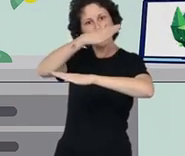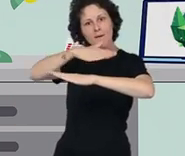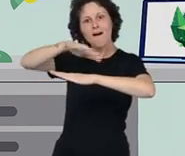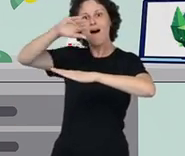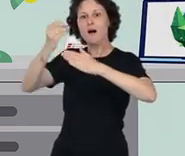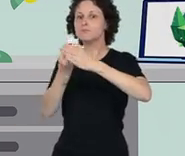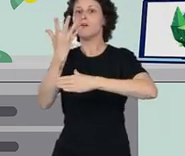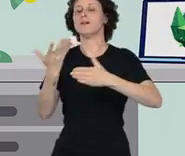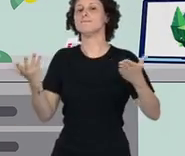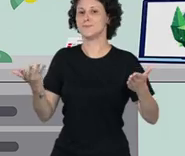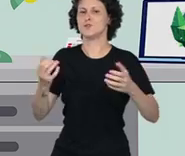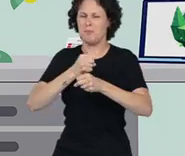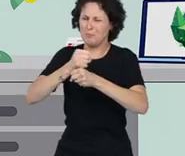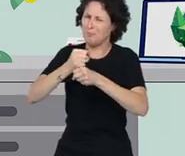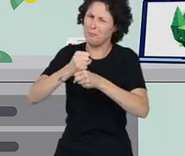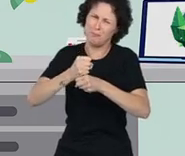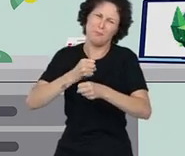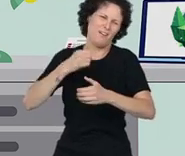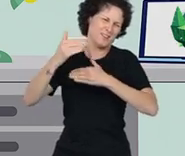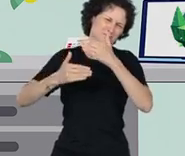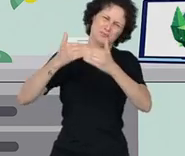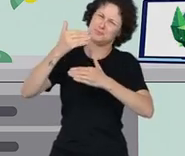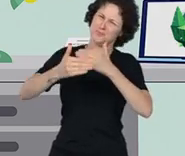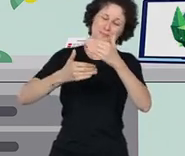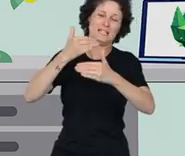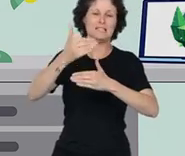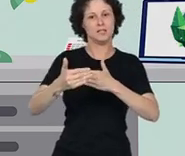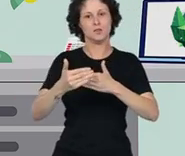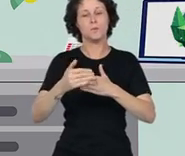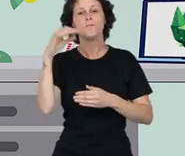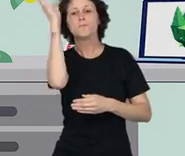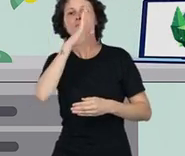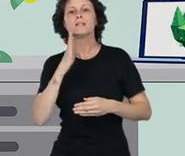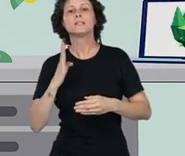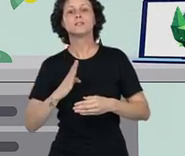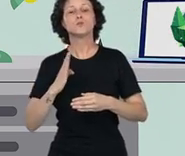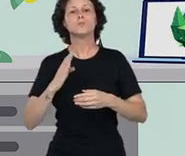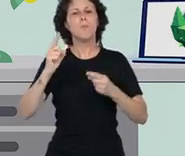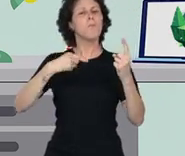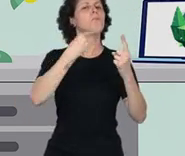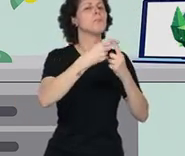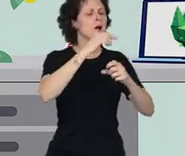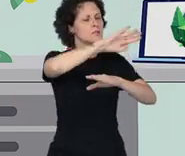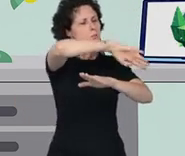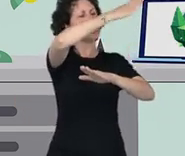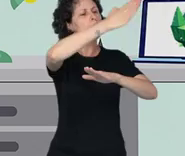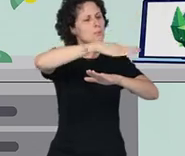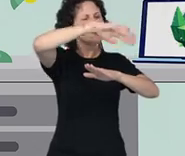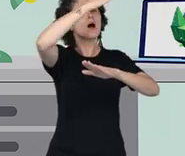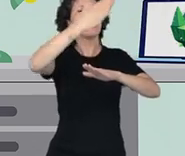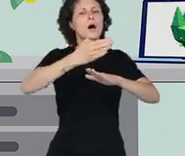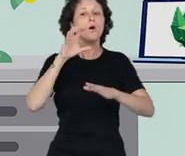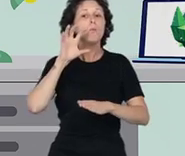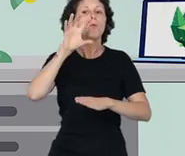leva muito, mas muito tempo. A montanha mais alta do Brasil se localiza no Amazonas. Ela é o resultado